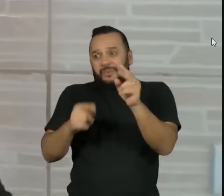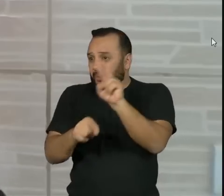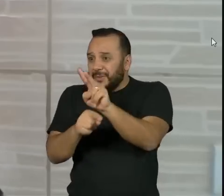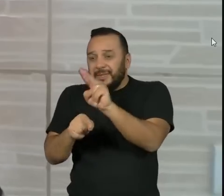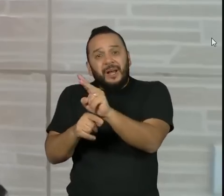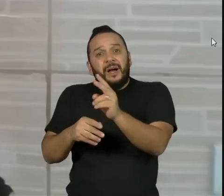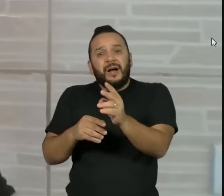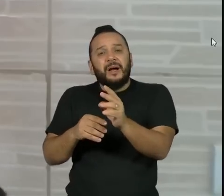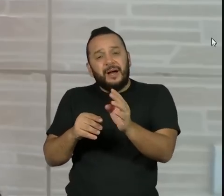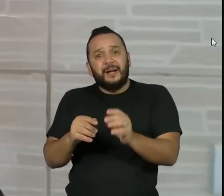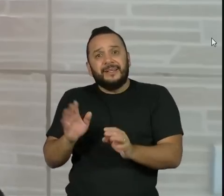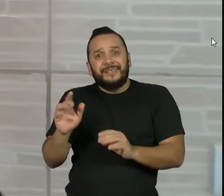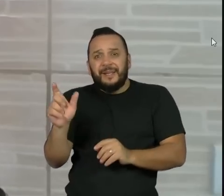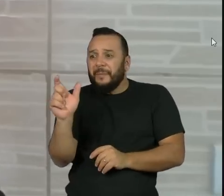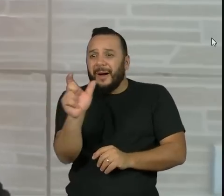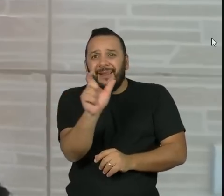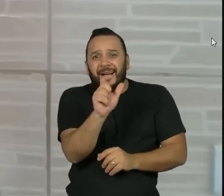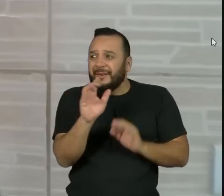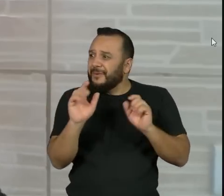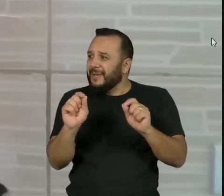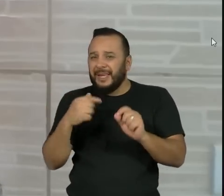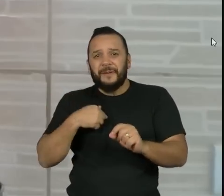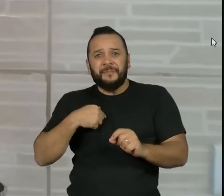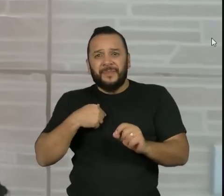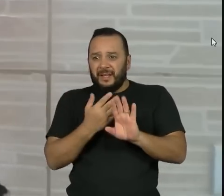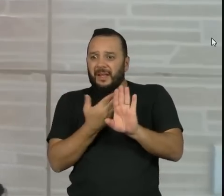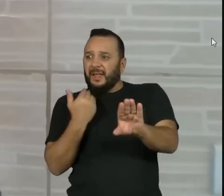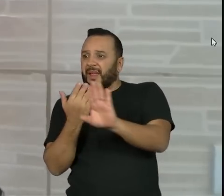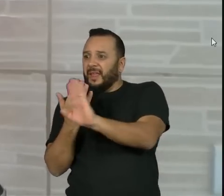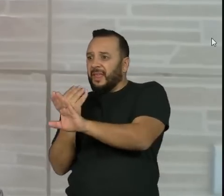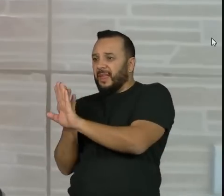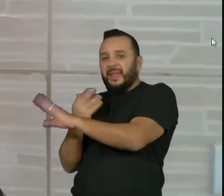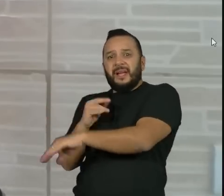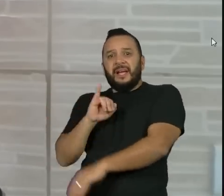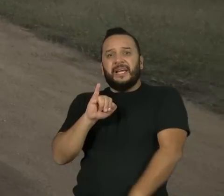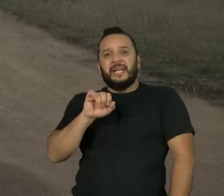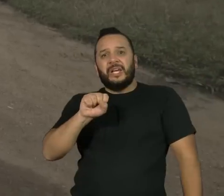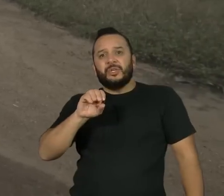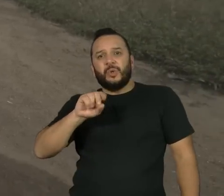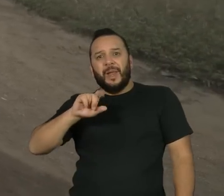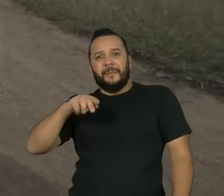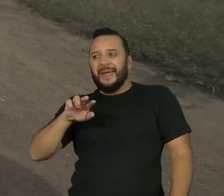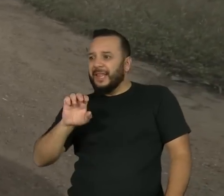essa palavra isolamento significaria para nós como povos indígenas.